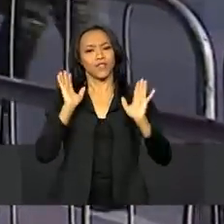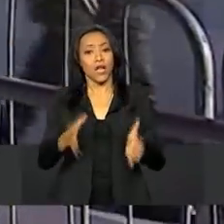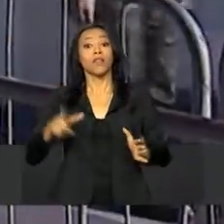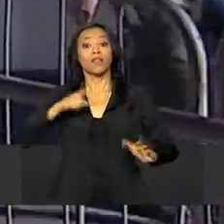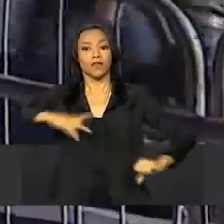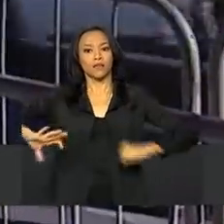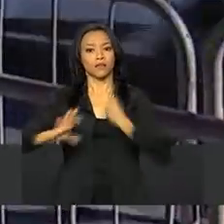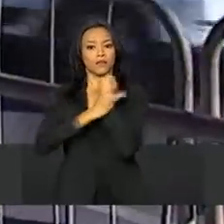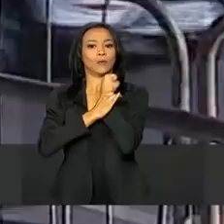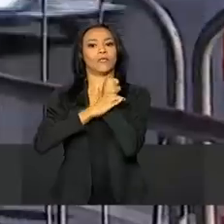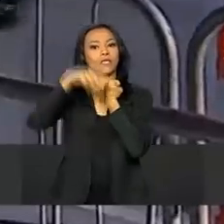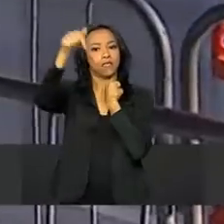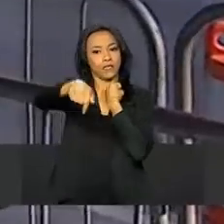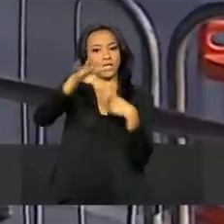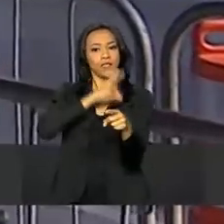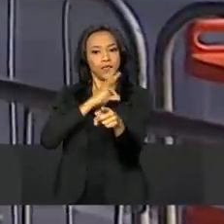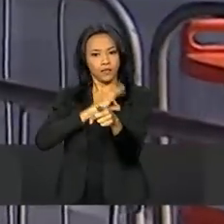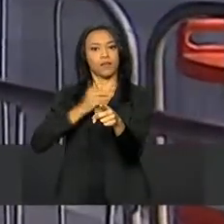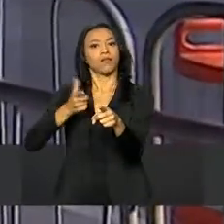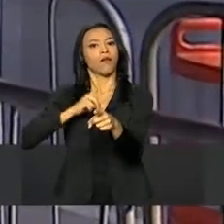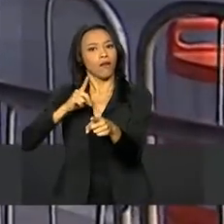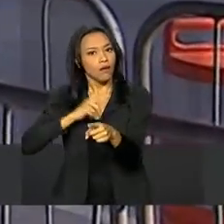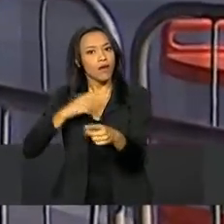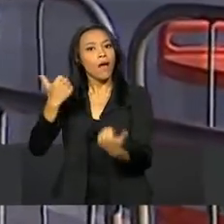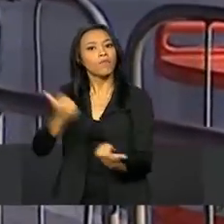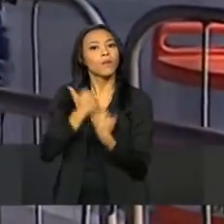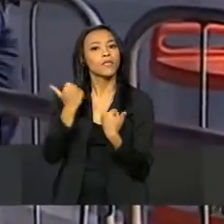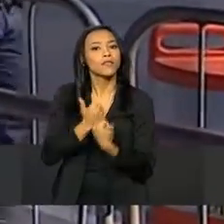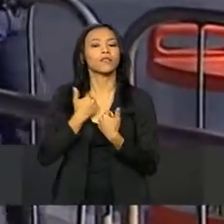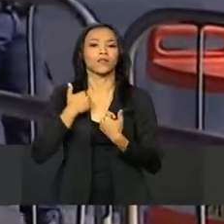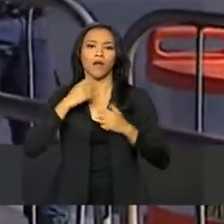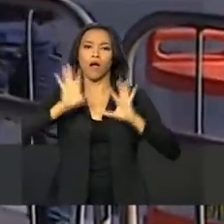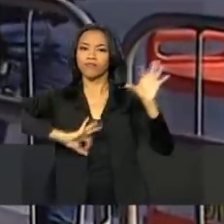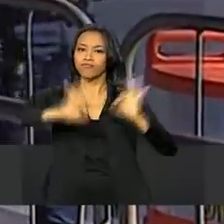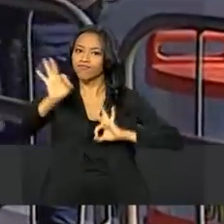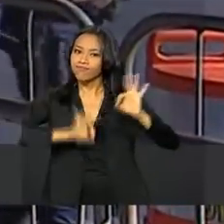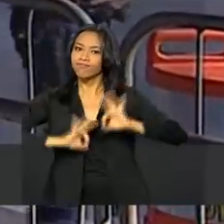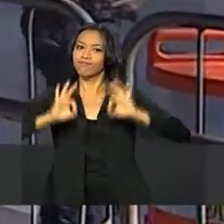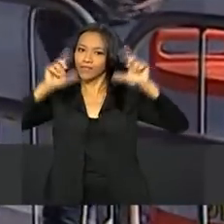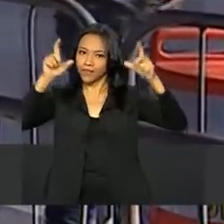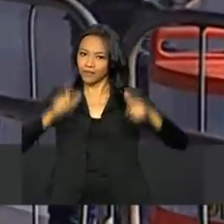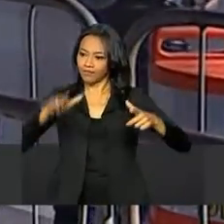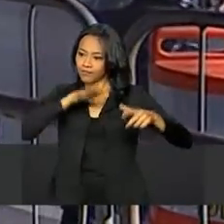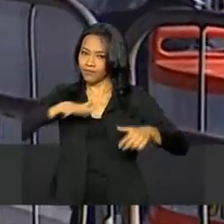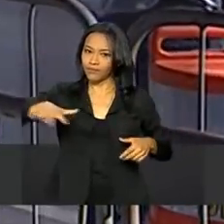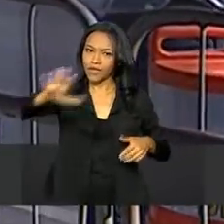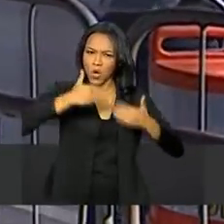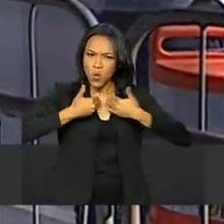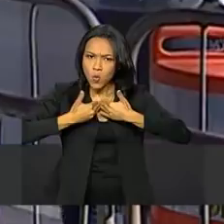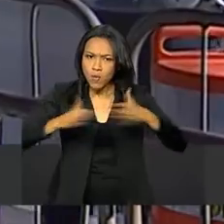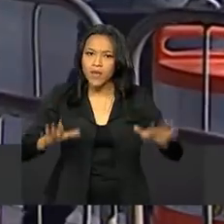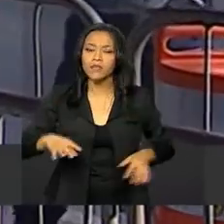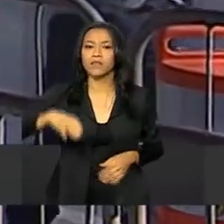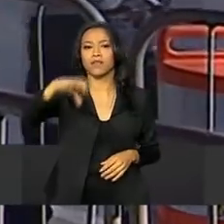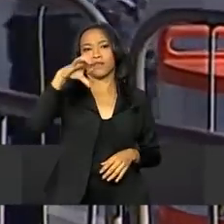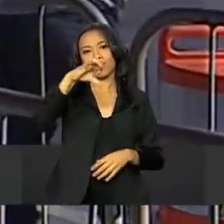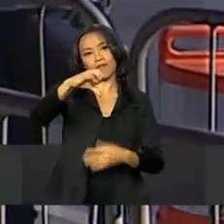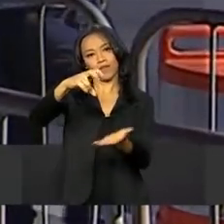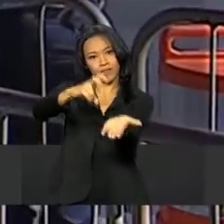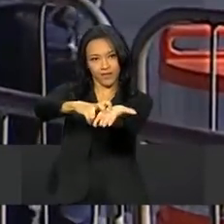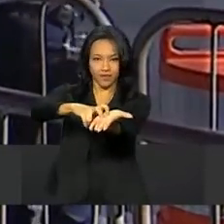segurança pública aqui do Distrito Federal dão todo apoio para esse evento, que começa a partir das 9 horas da manhã,